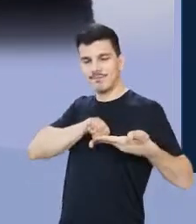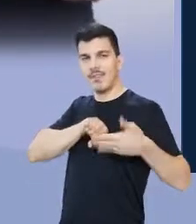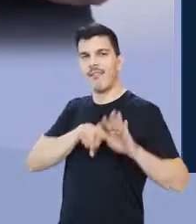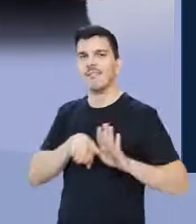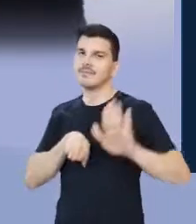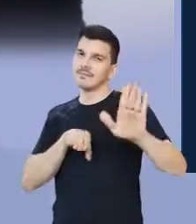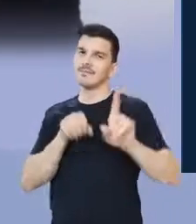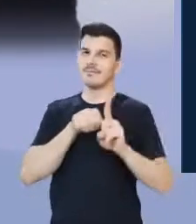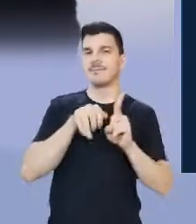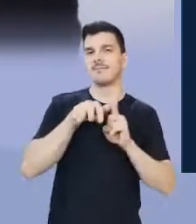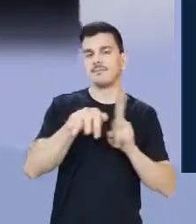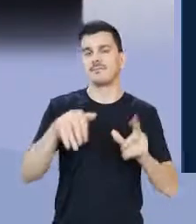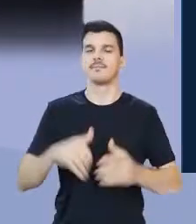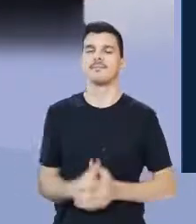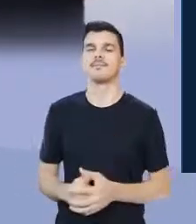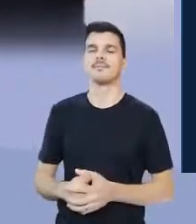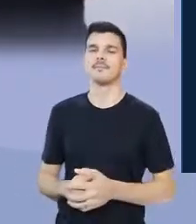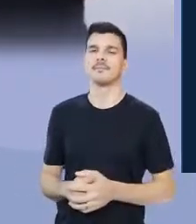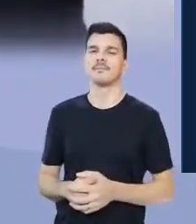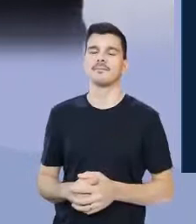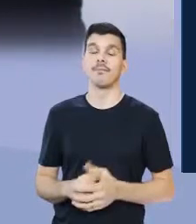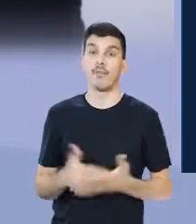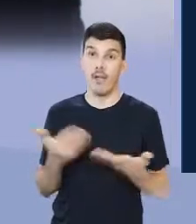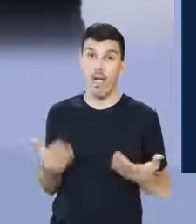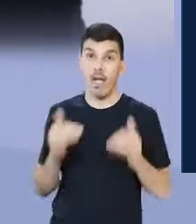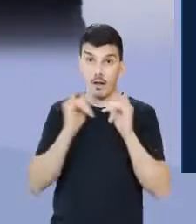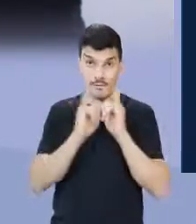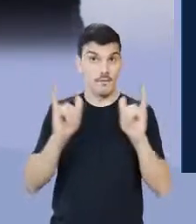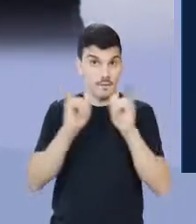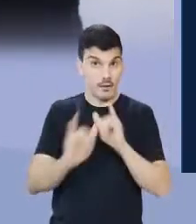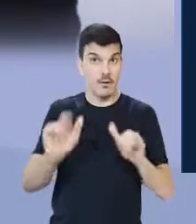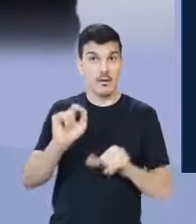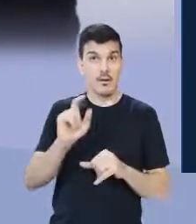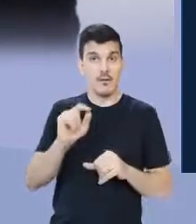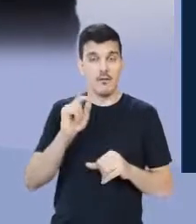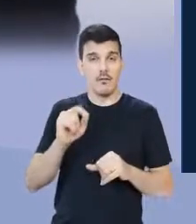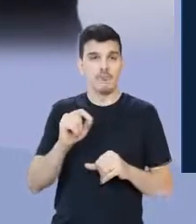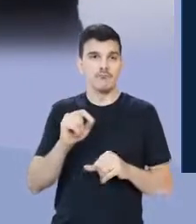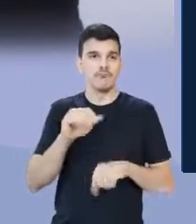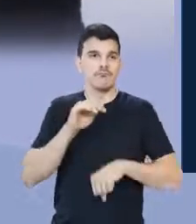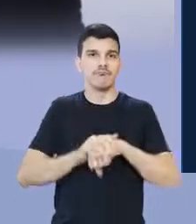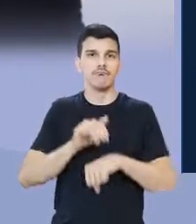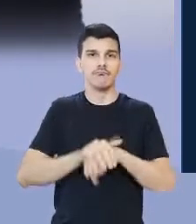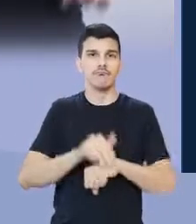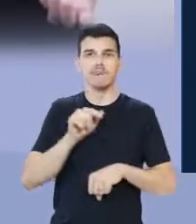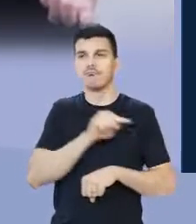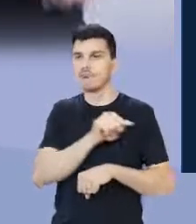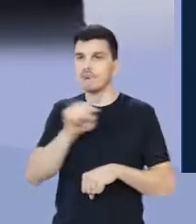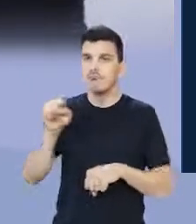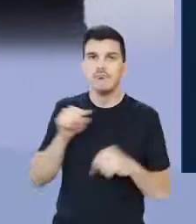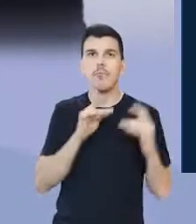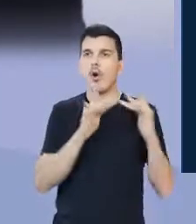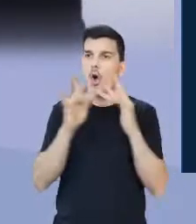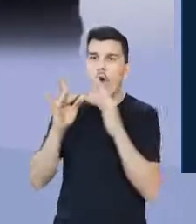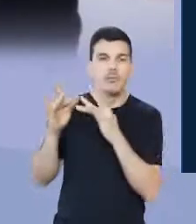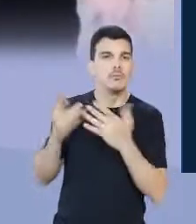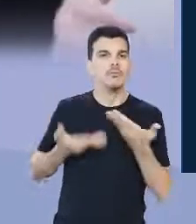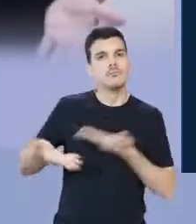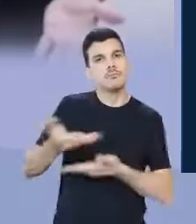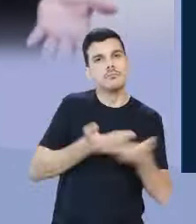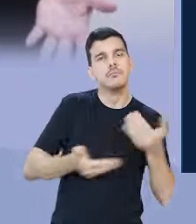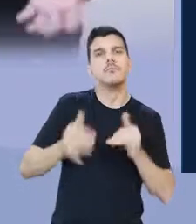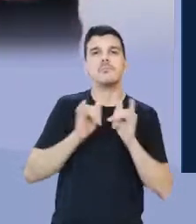à margem do sistema. Ele então divulgará pelos seus próprios meios, por suas